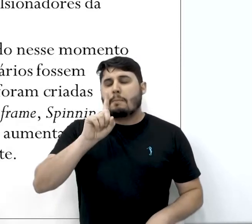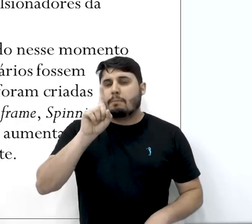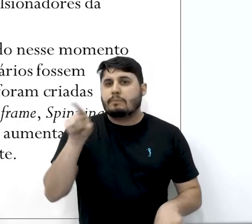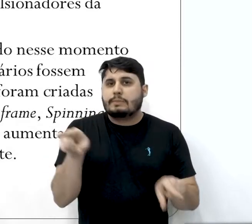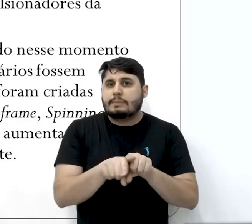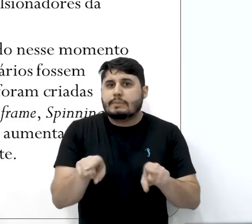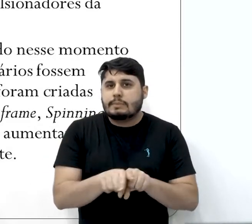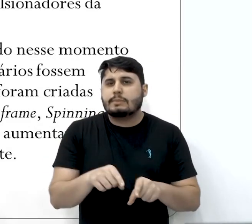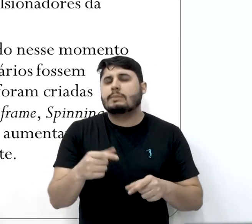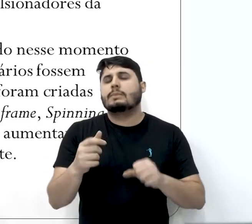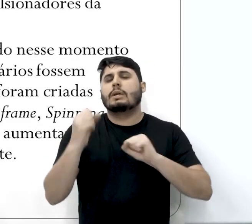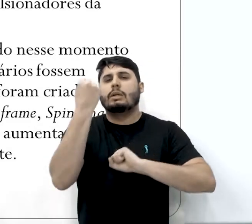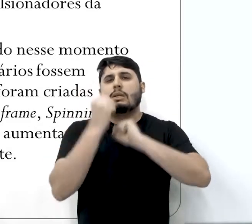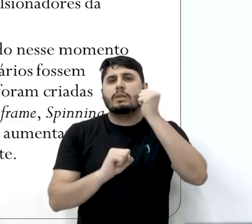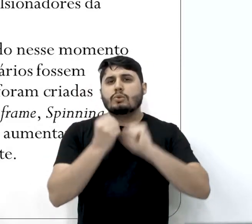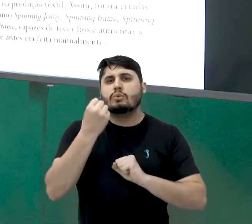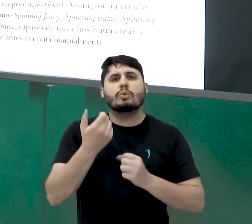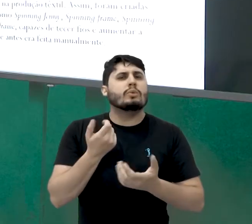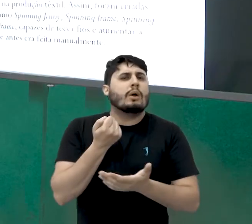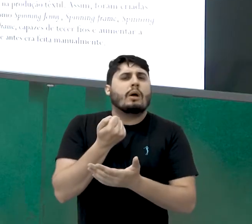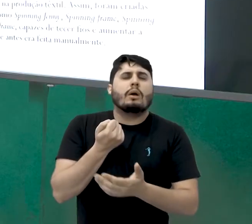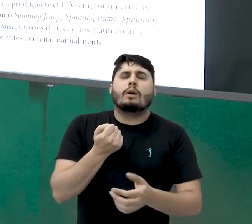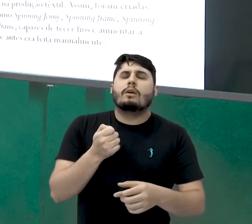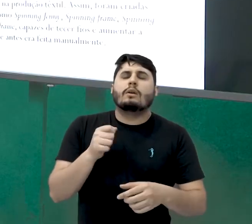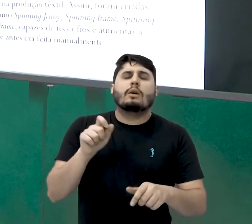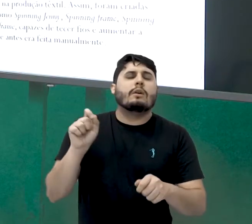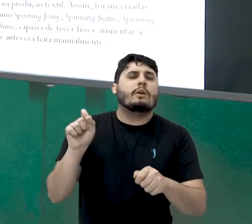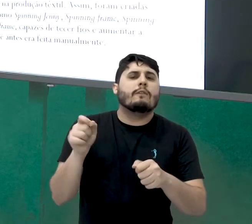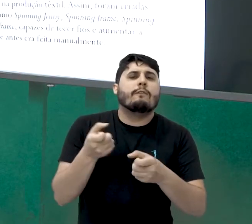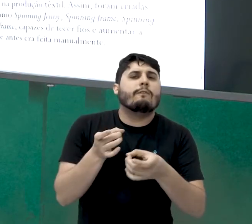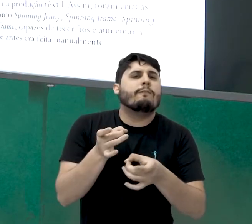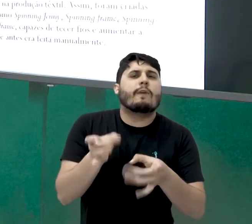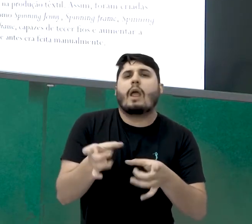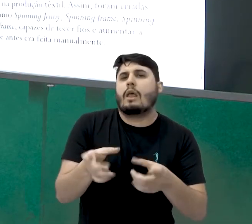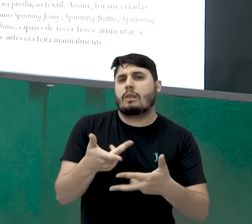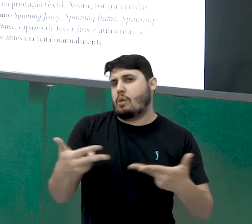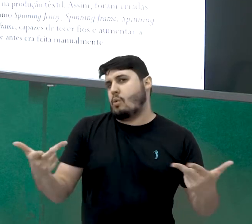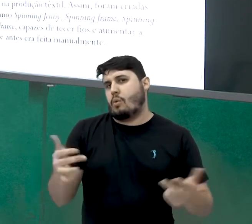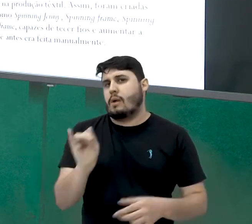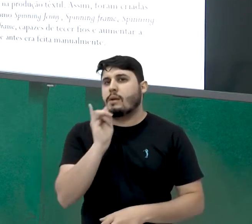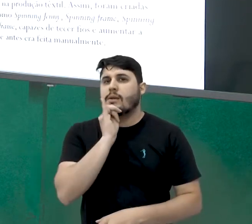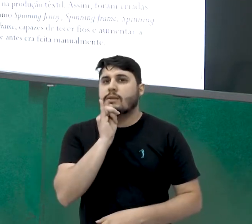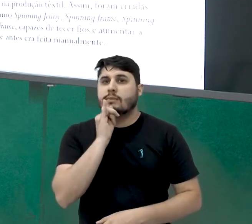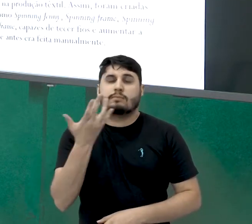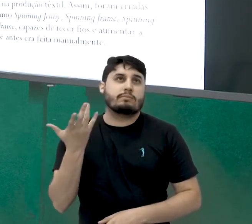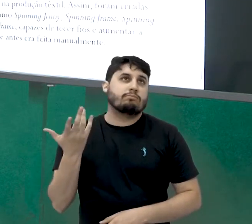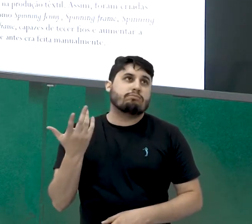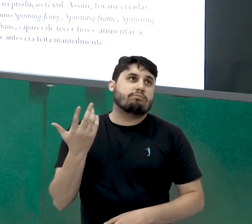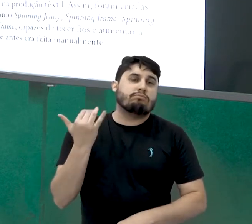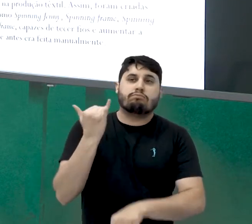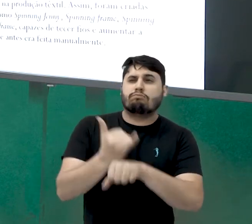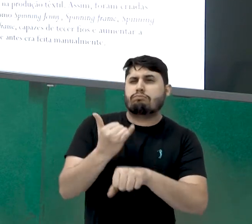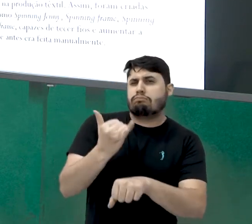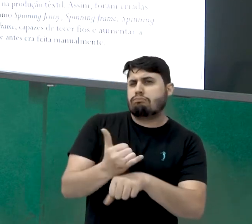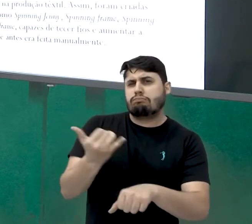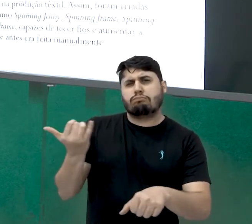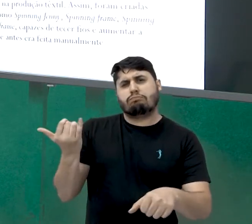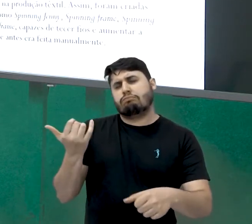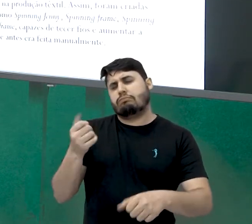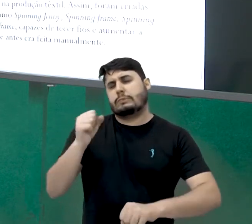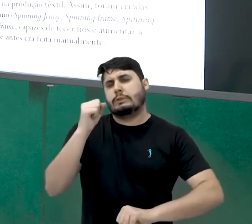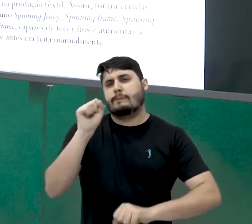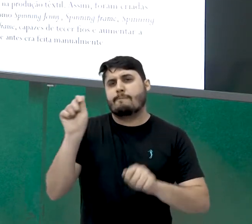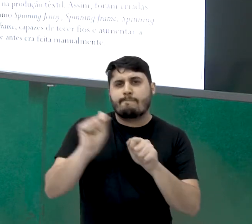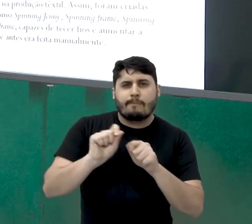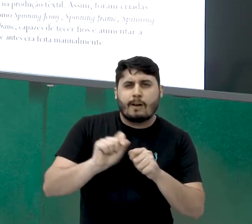bens de consumo, certo? Dentro dessas indústrias de base, como a metalúrgica, a siderúrgica, as de bens de produção, que eram